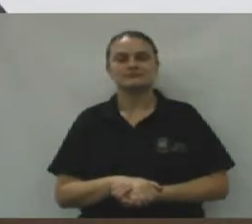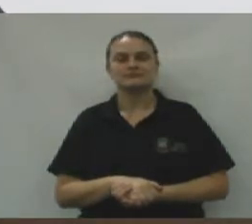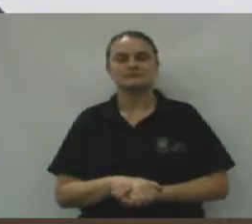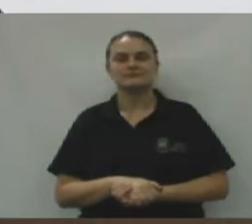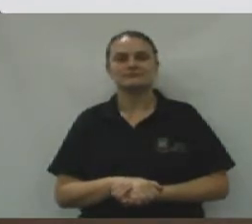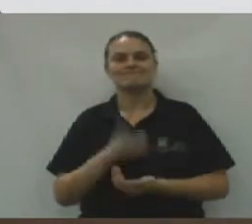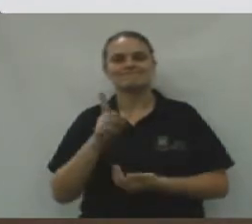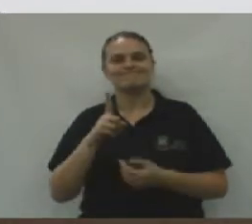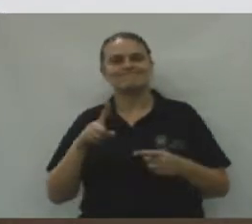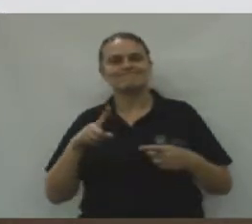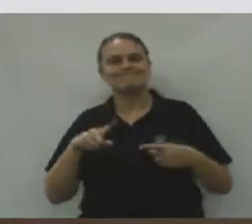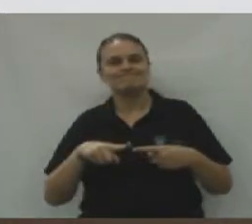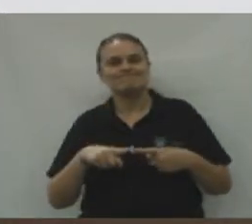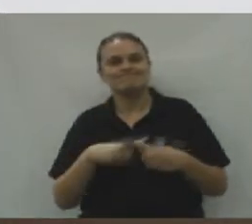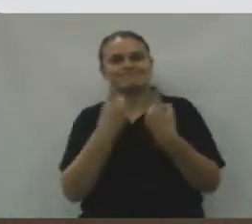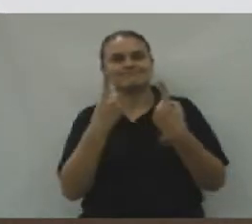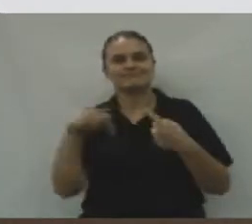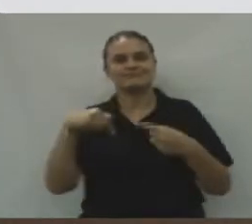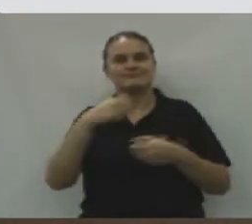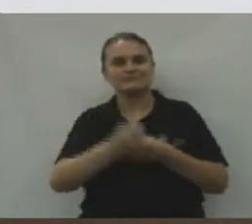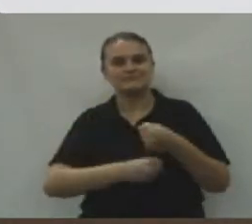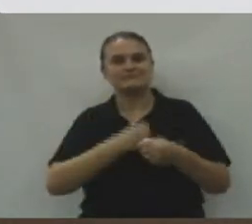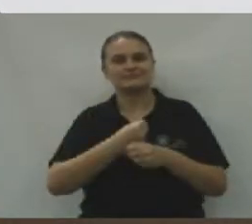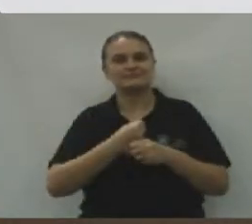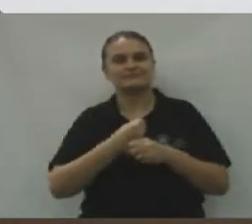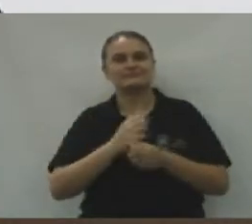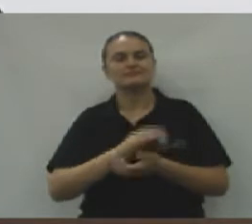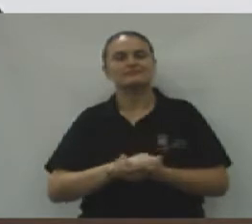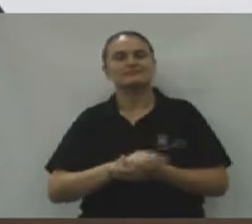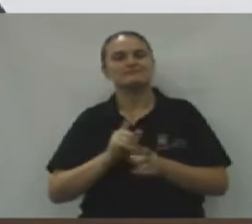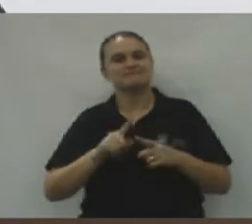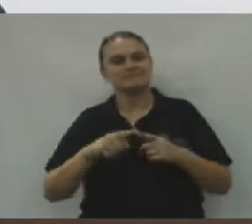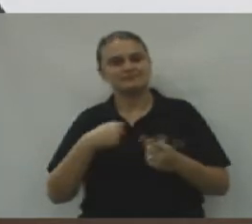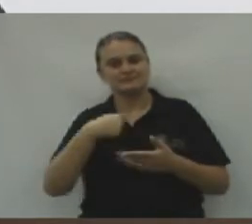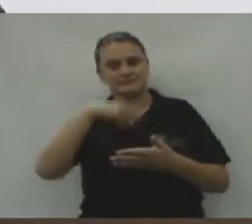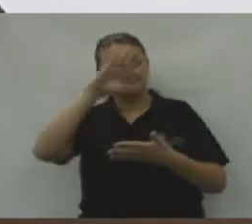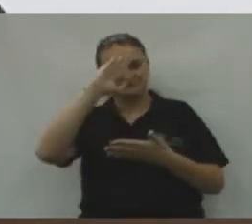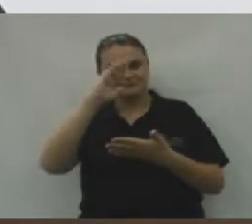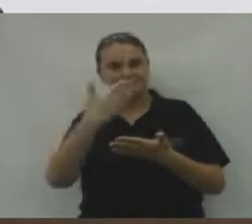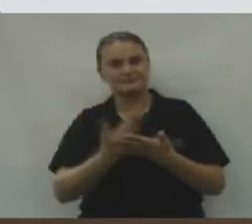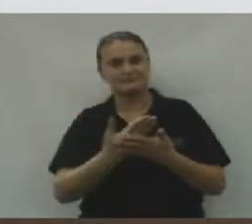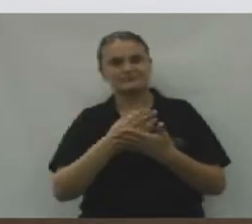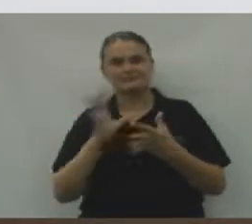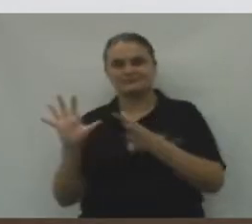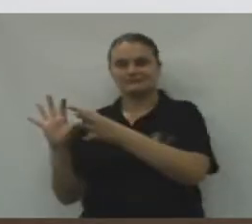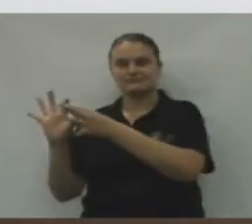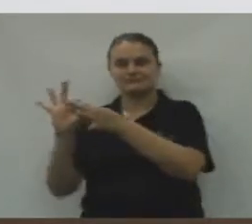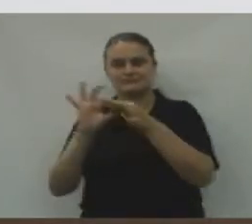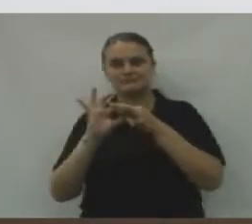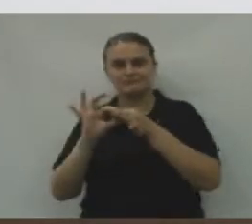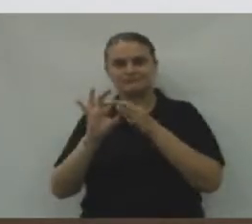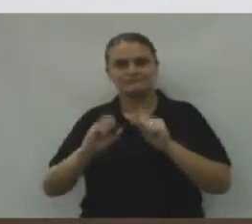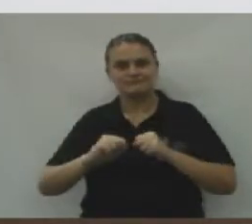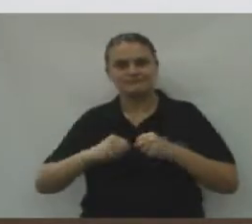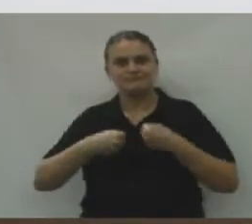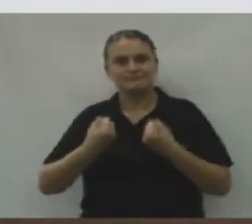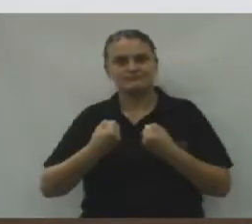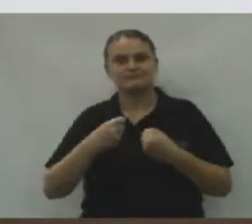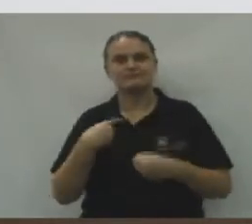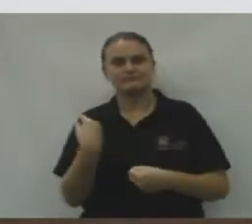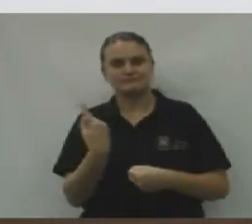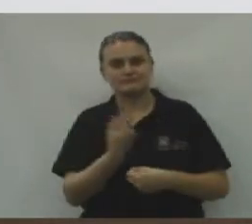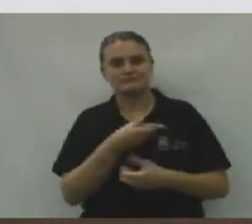Foi um desafio, realmente, este ano, para todos nós, vereadores. Mas eu acredito assim que a união faz a força. E estamos em